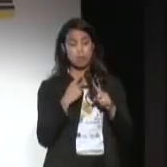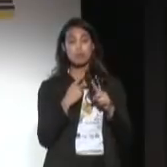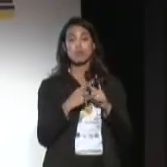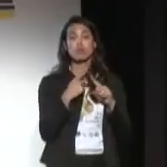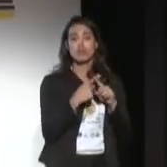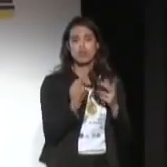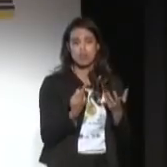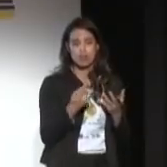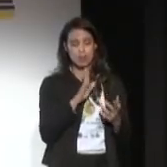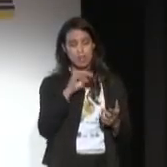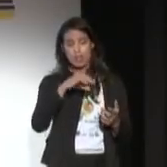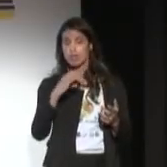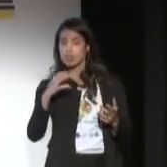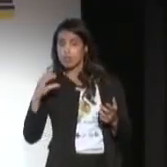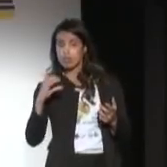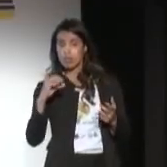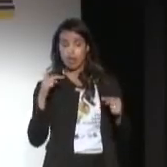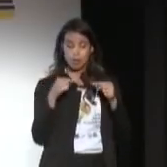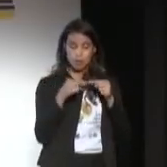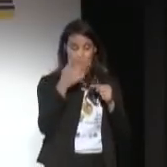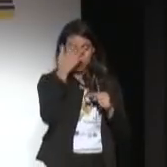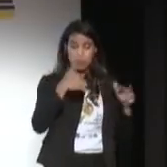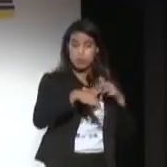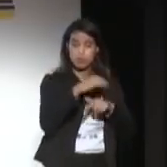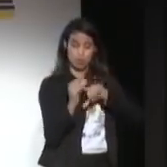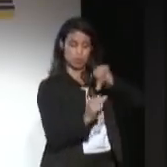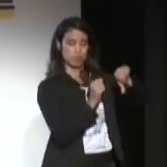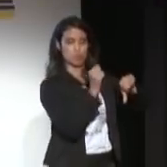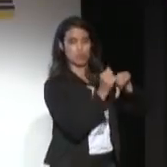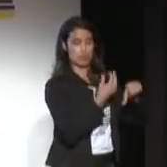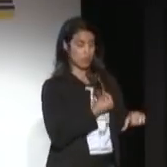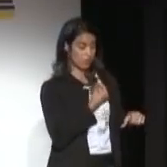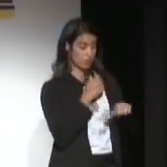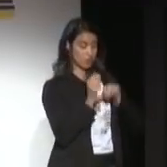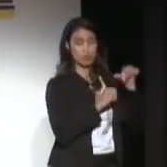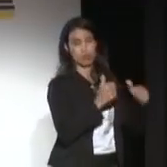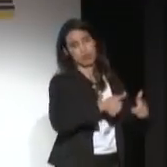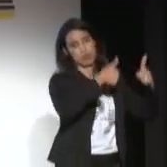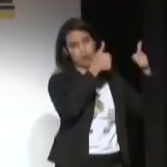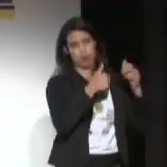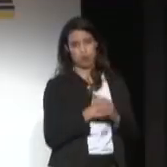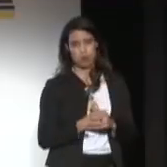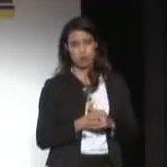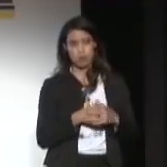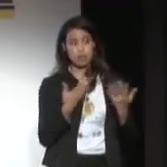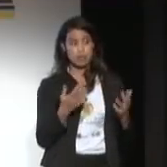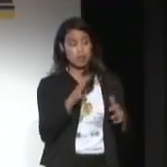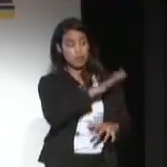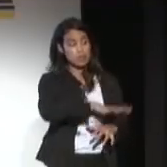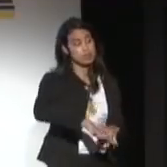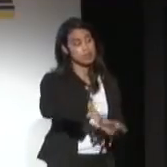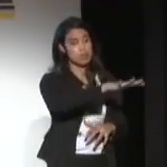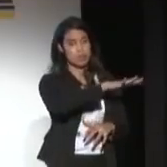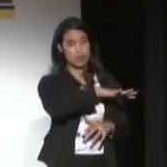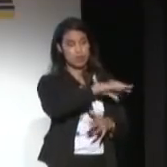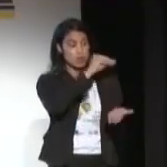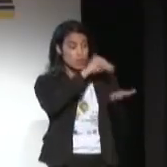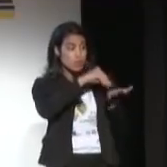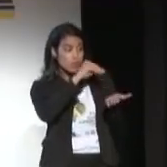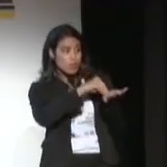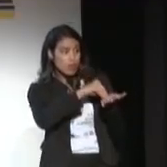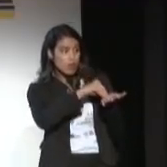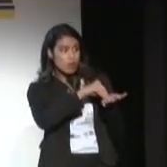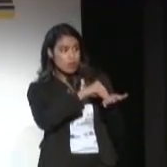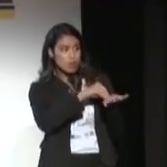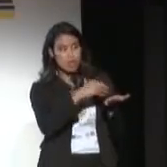que saiba ler fora da escola e que vai poder transformar a vida. Então, não estou dizendo que a ausência de condições de espaço físico não me permite fazer